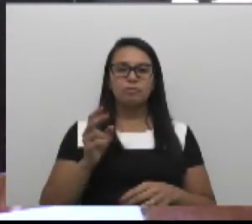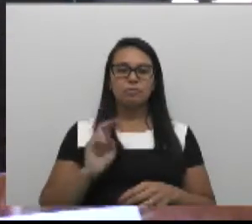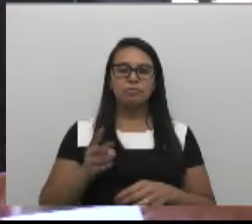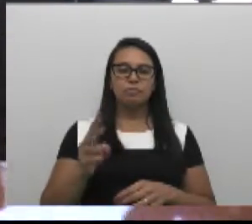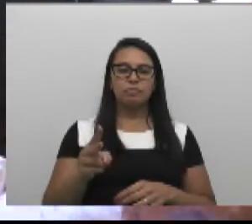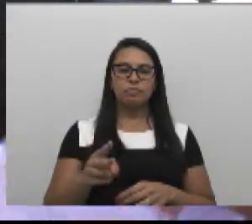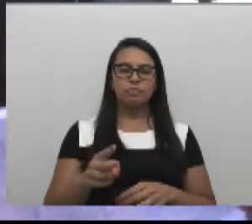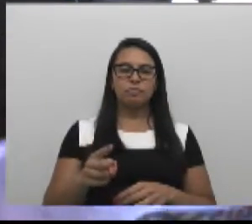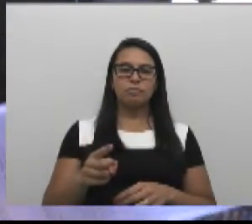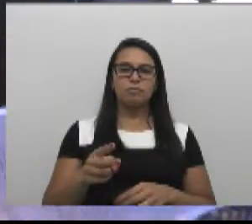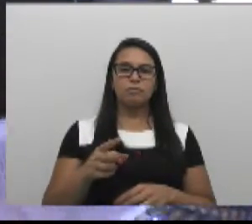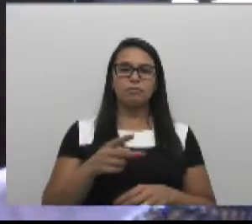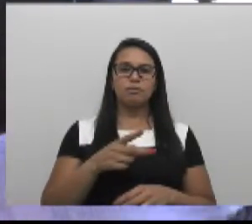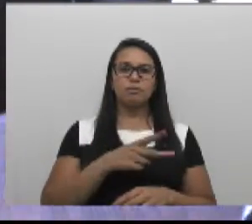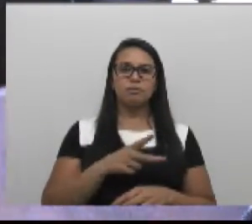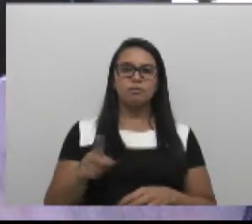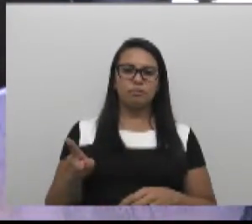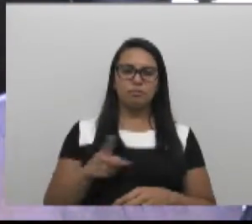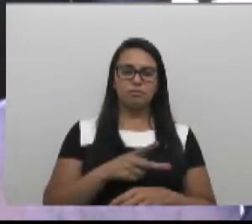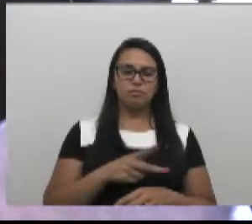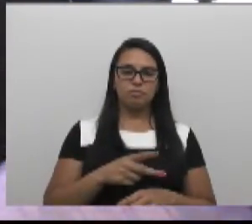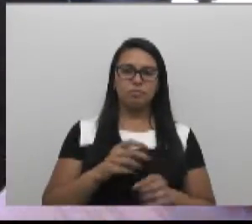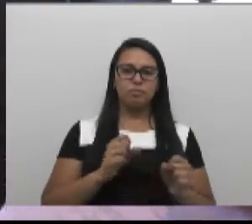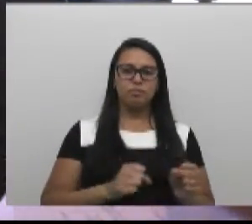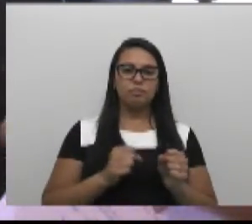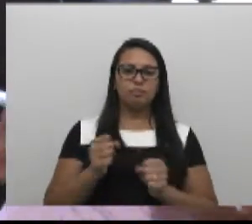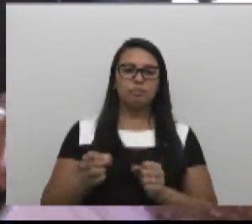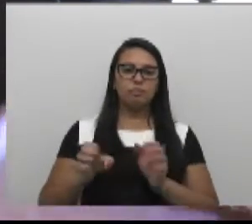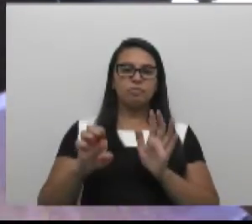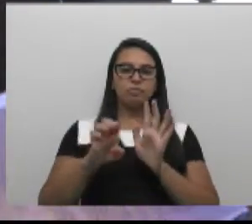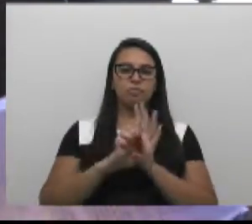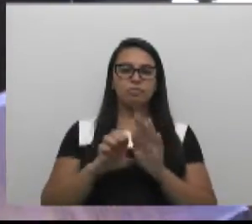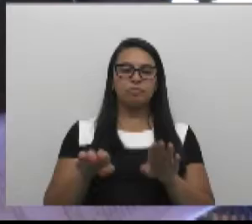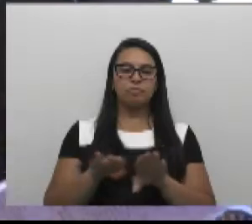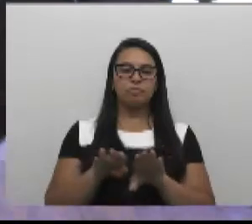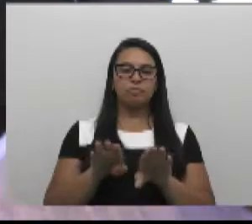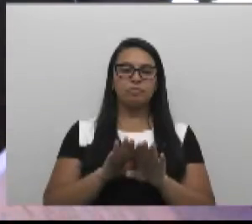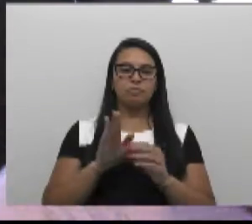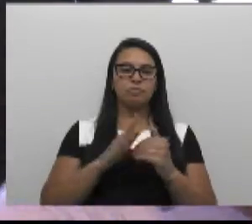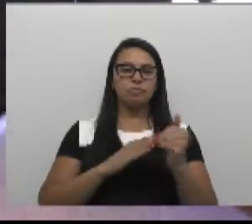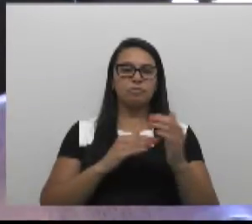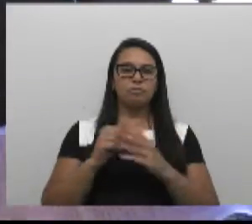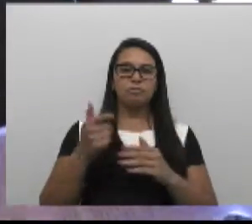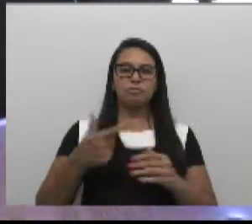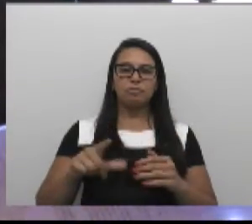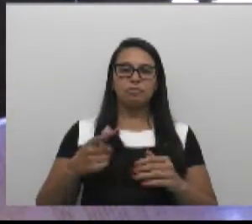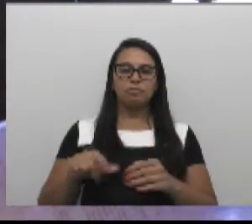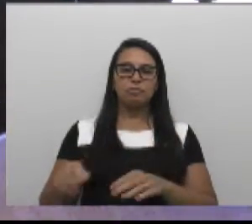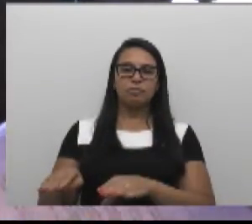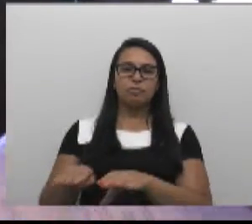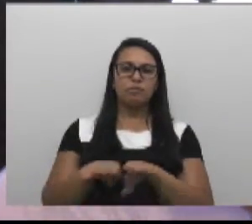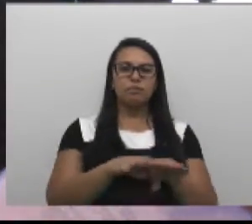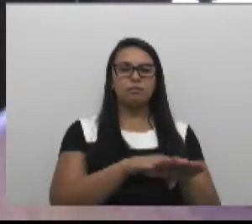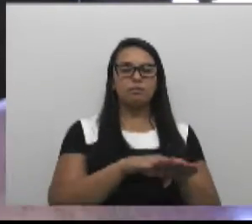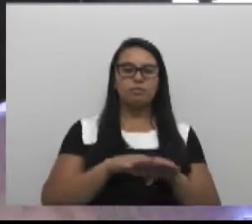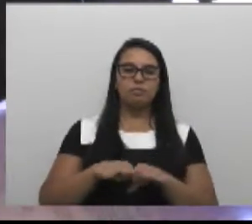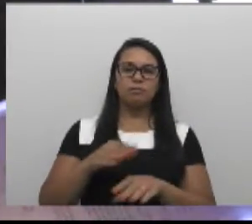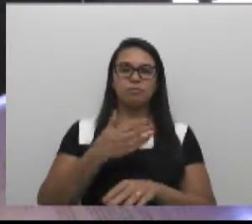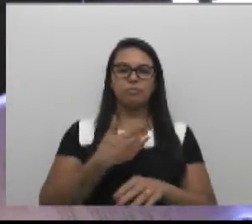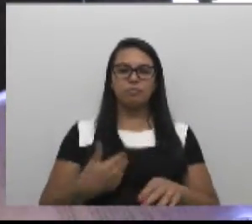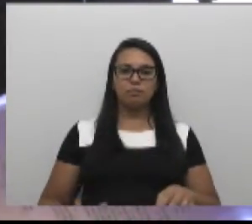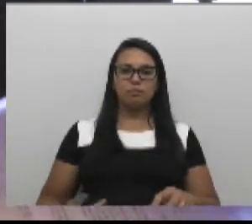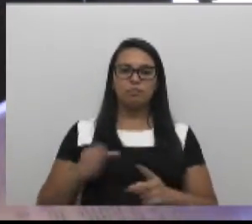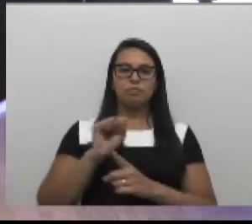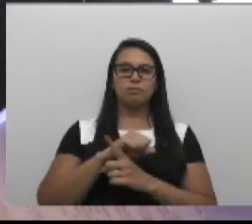do Executivo, e prevê também cargos que não têm a igualdade entre governo e sociedade civil. Então, como